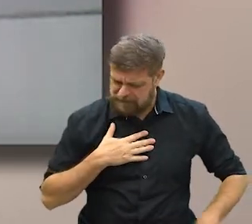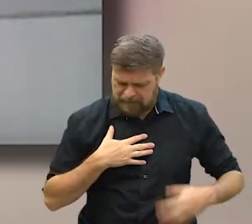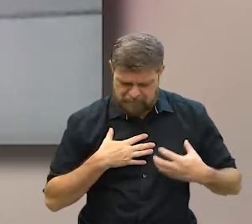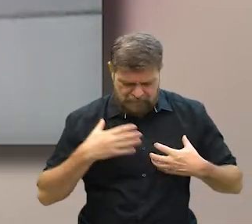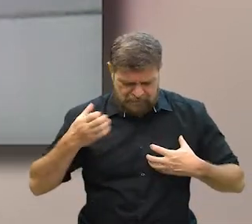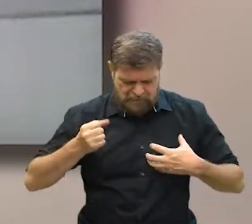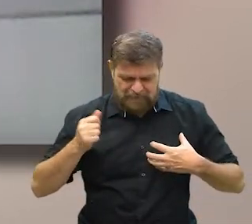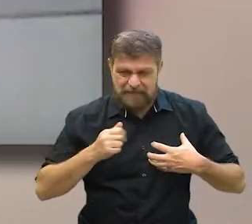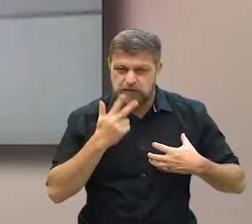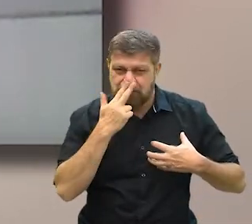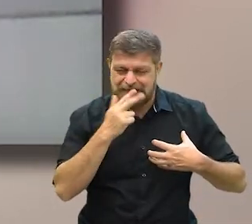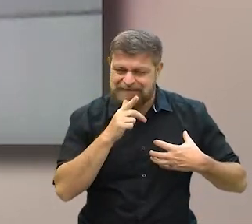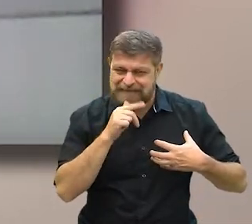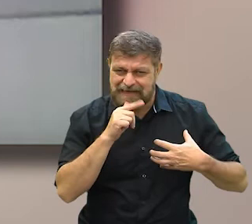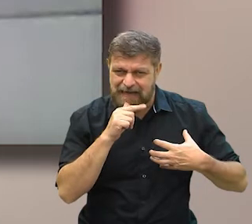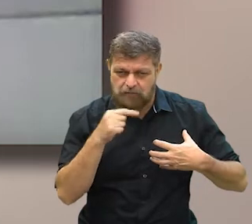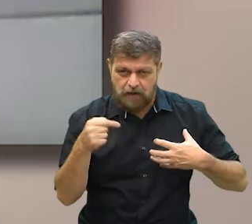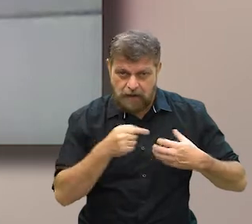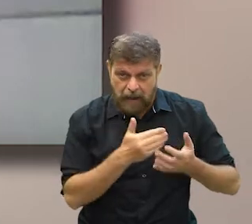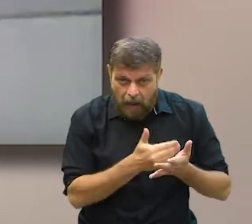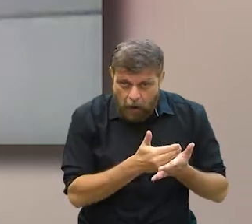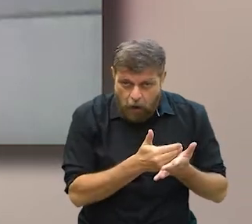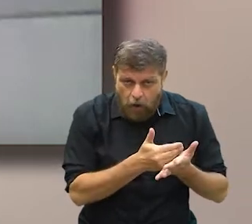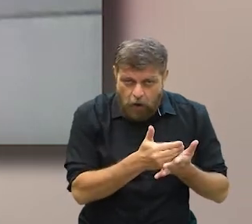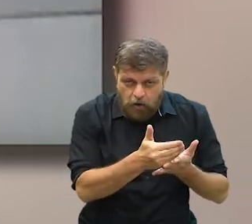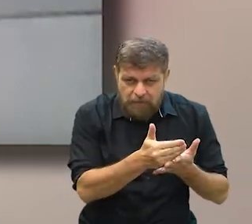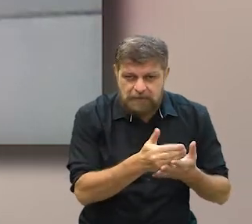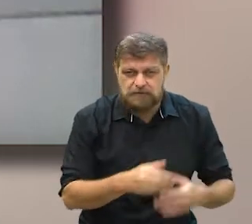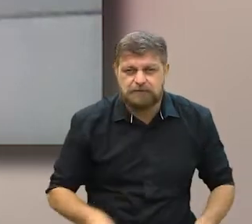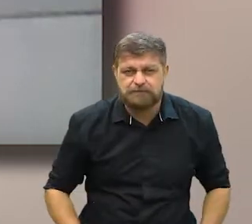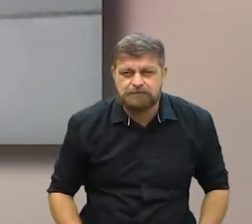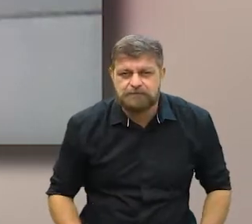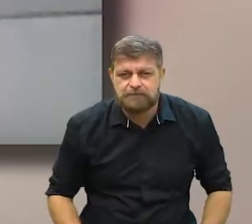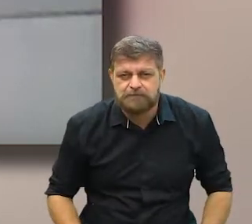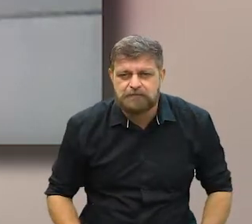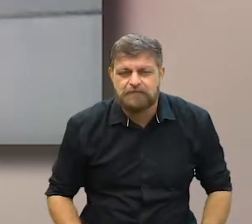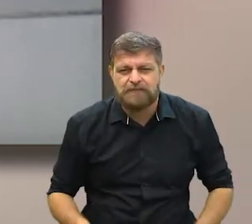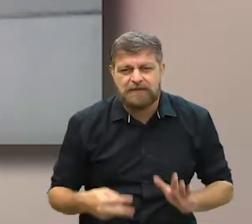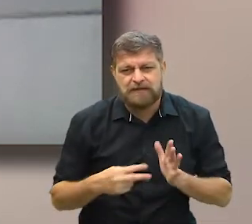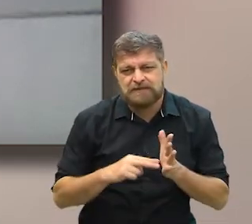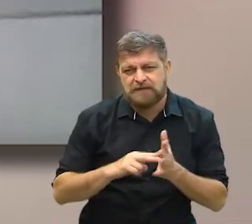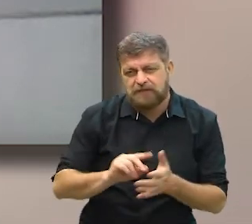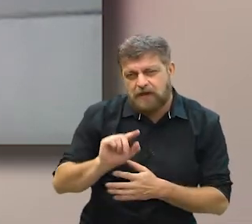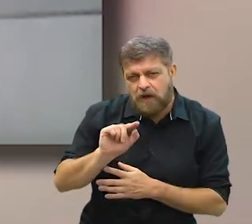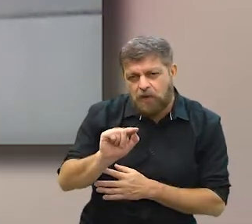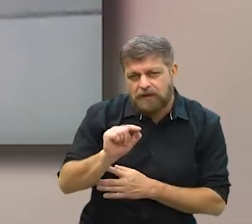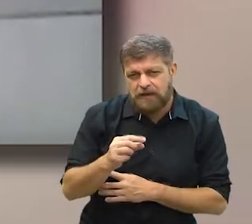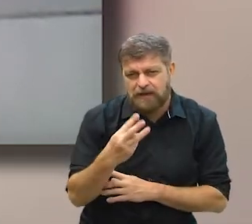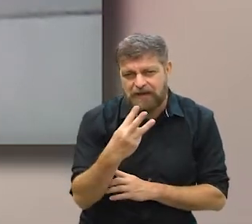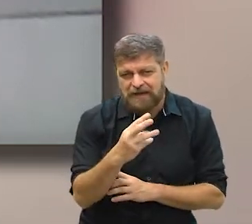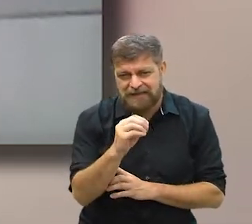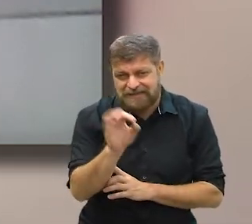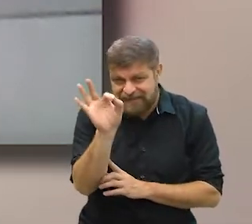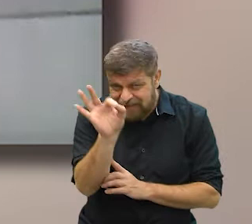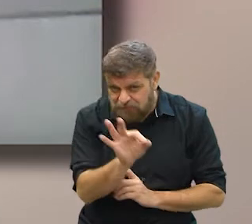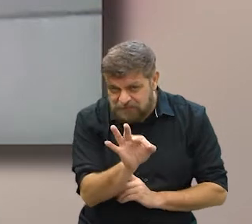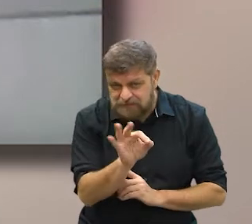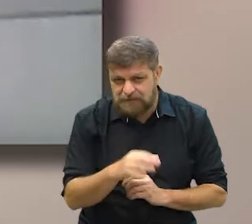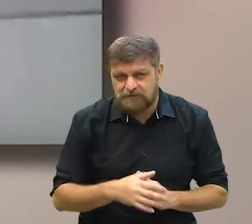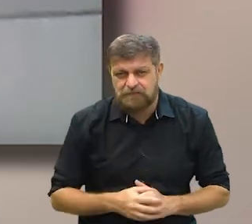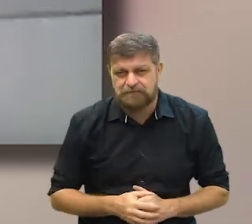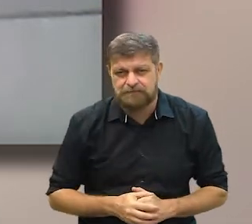assim, meu leite é aguado, né? Esse é o leite fabricado entre uma mamada e outra,